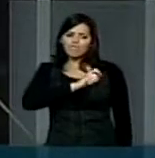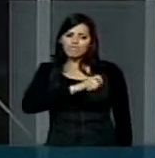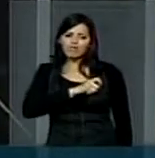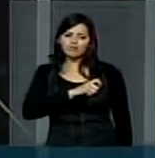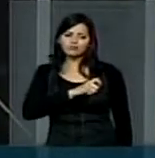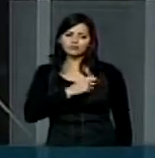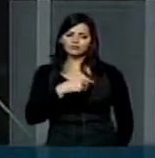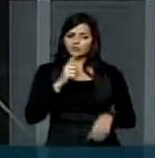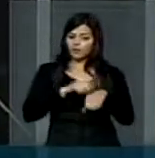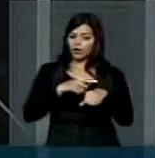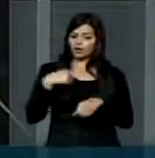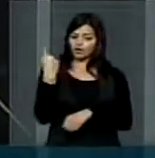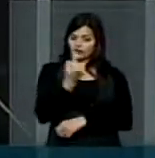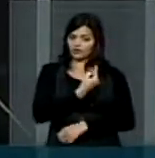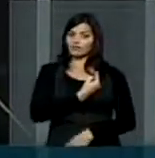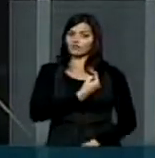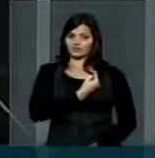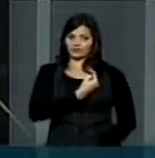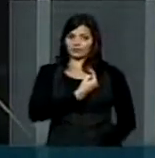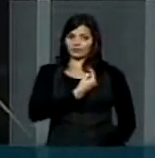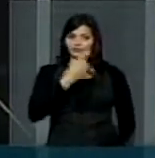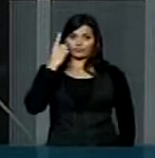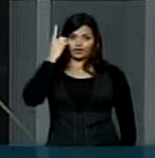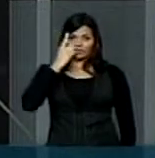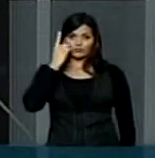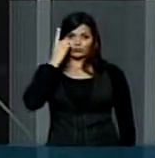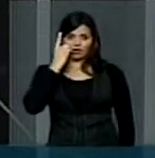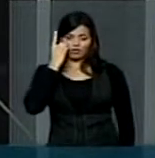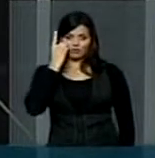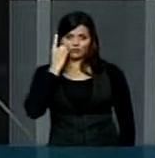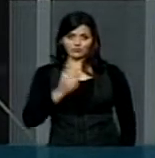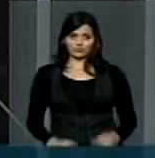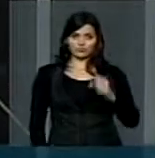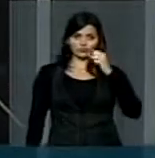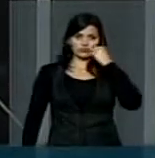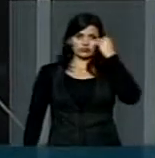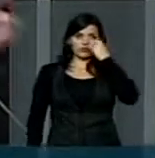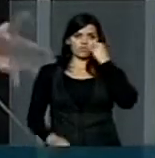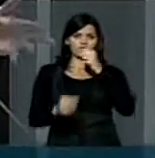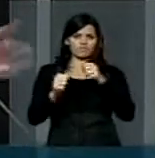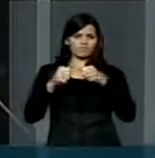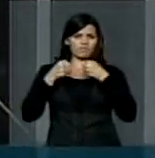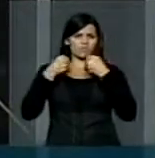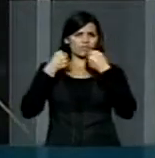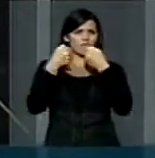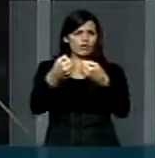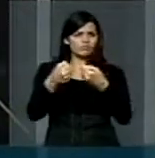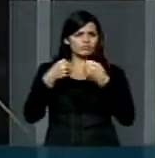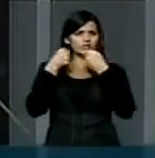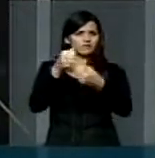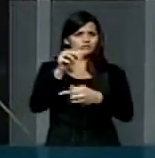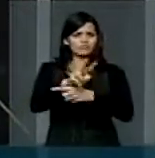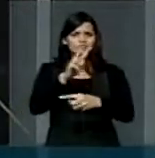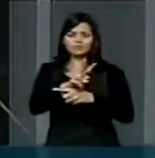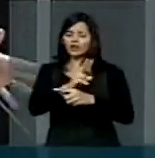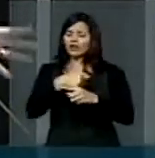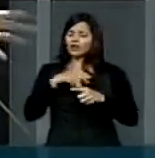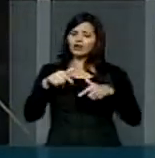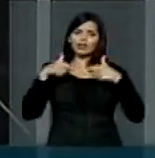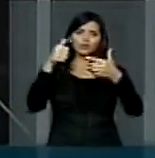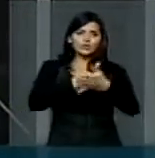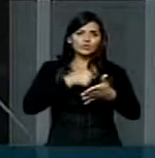momento em que este parlamento se mobiliza no enfrentamento às drogas, no enfrentamento